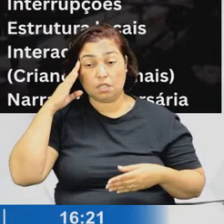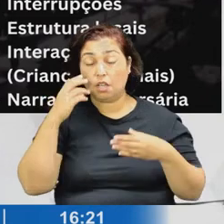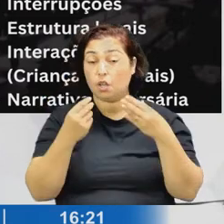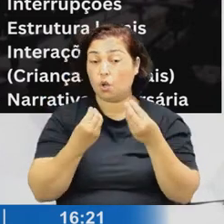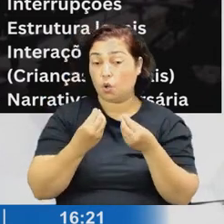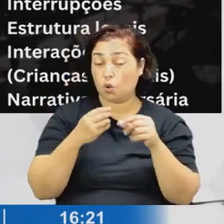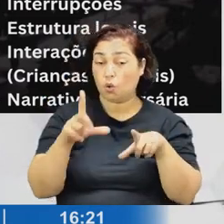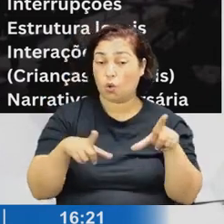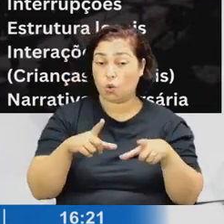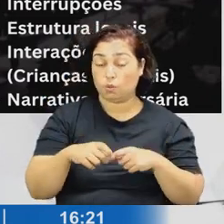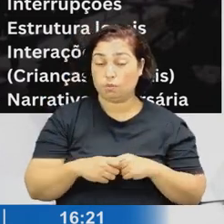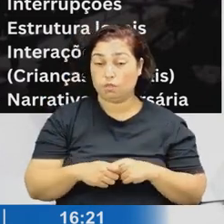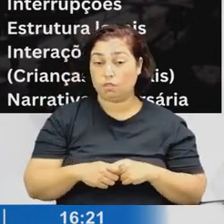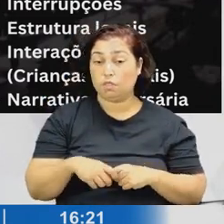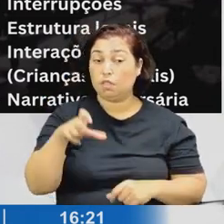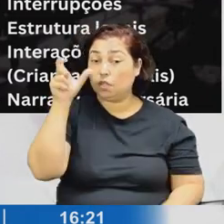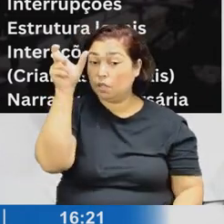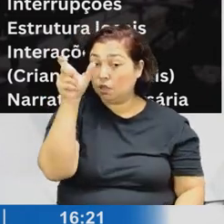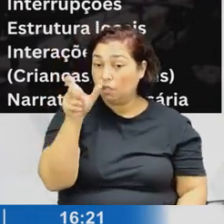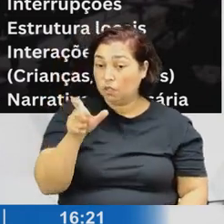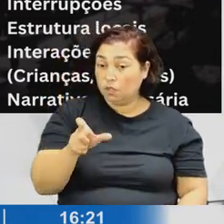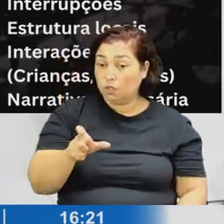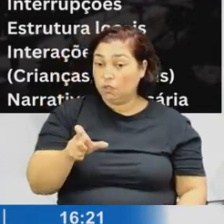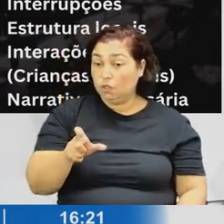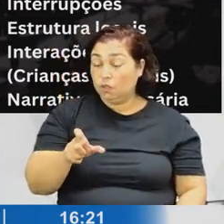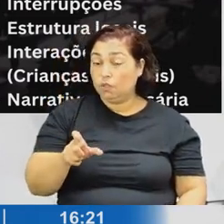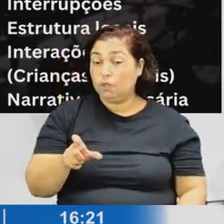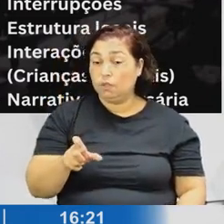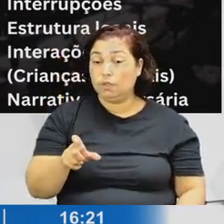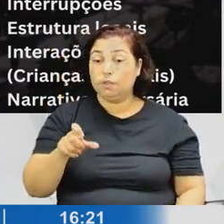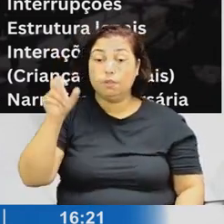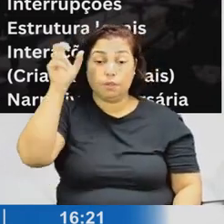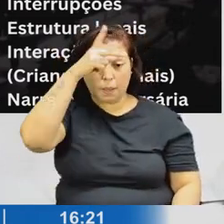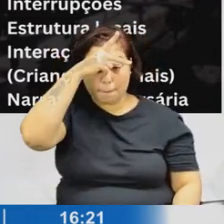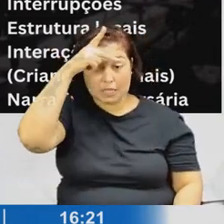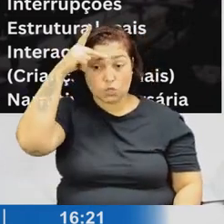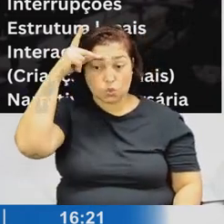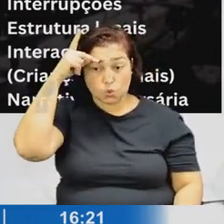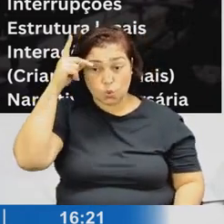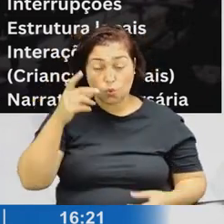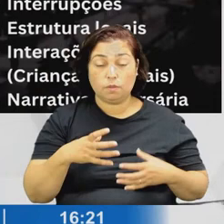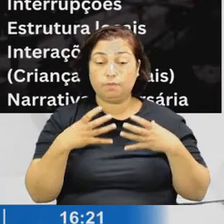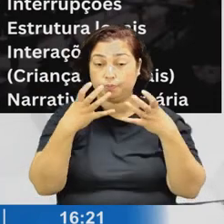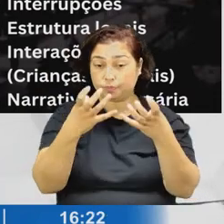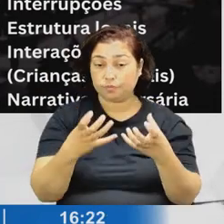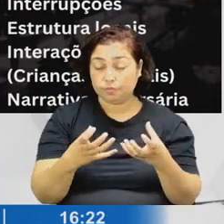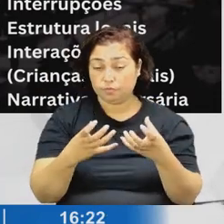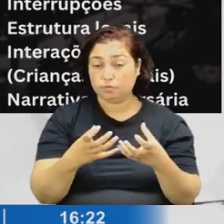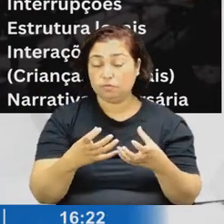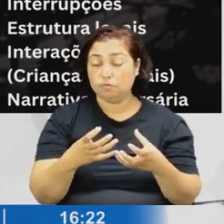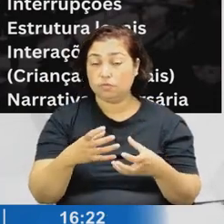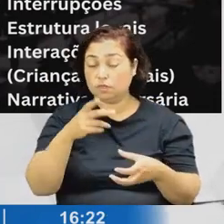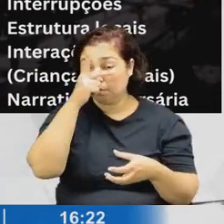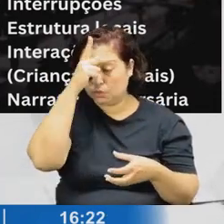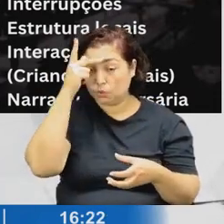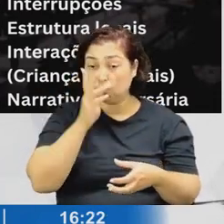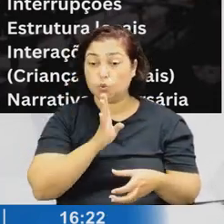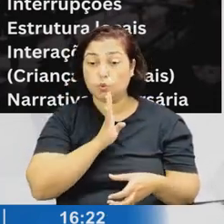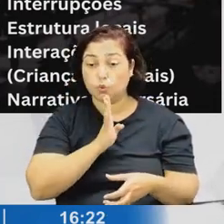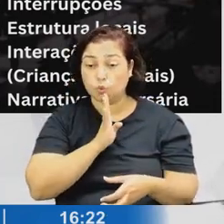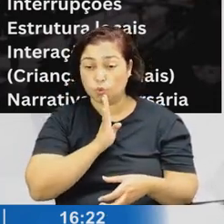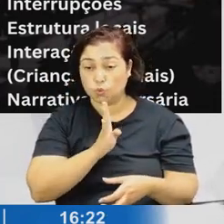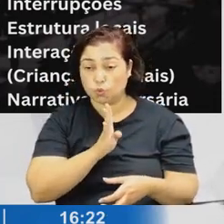e o perfil pessoal extremamente importante definir um perfil pessoal que você quer que as pessoas conheçam tá